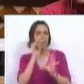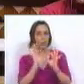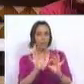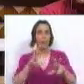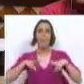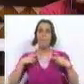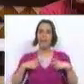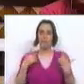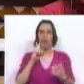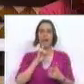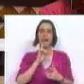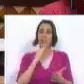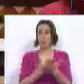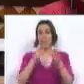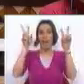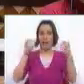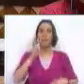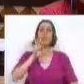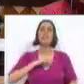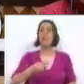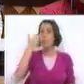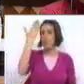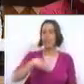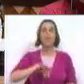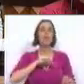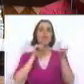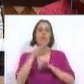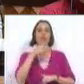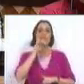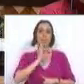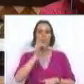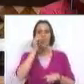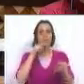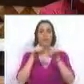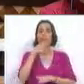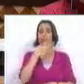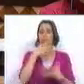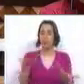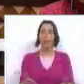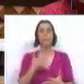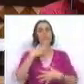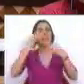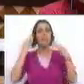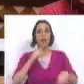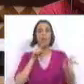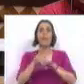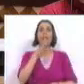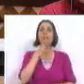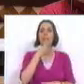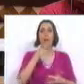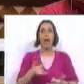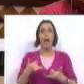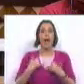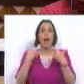do património classificado. Sra. Presidente, Sras. Deputadas, Srs. Deputados, certamente que os deputados que a